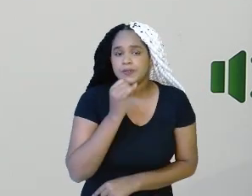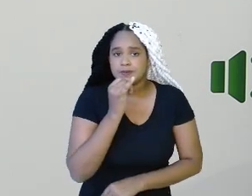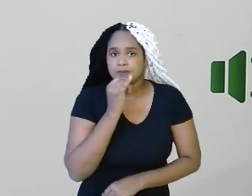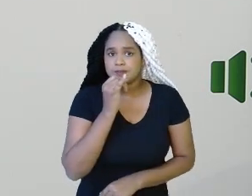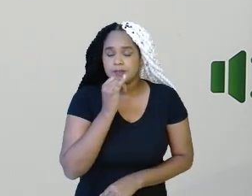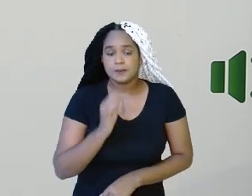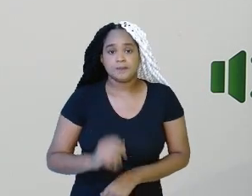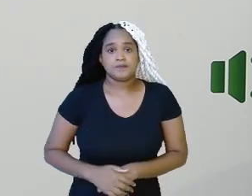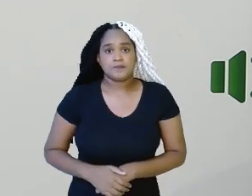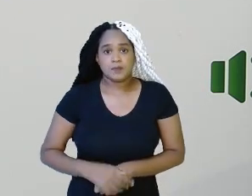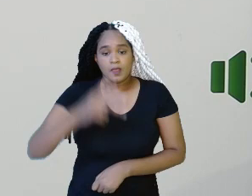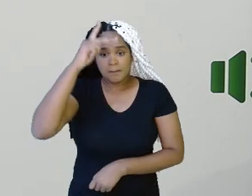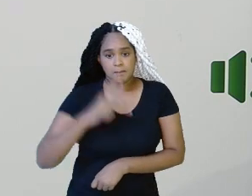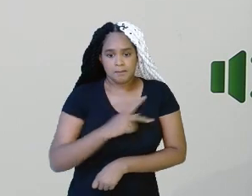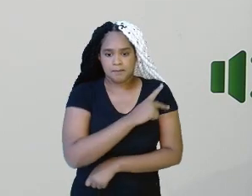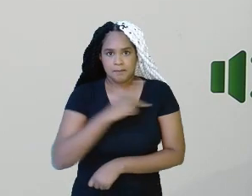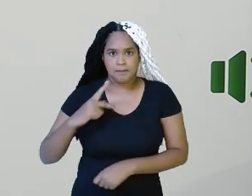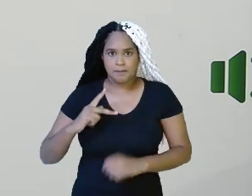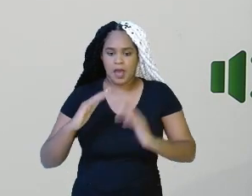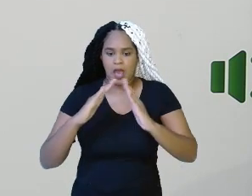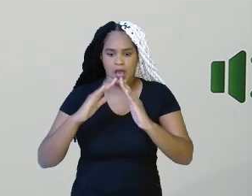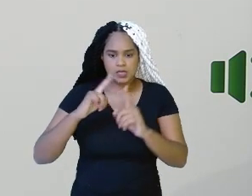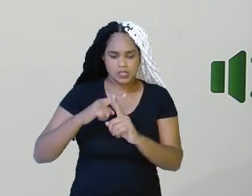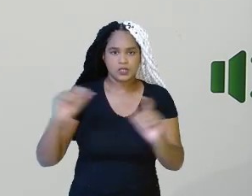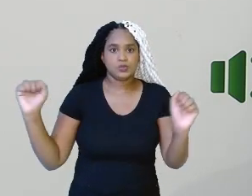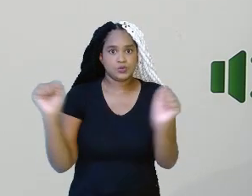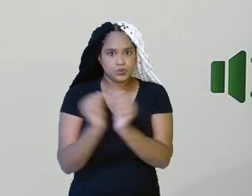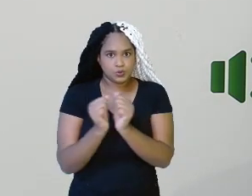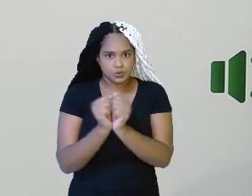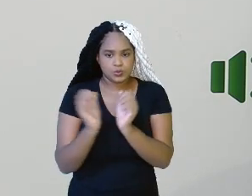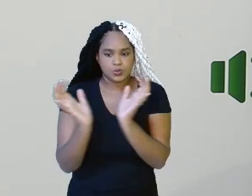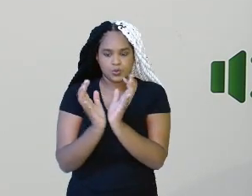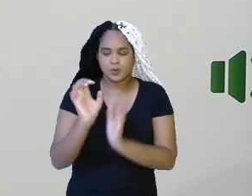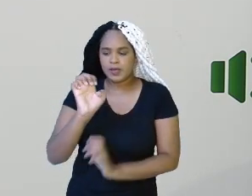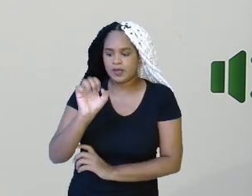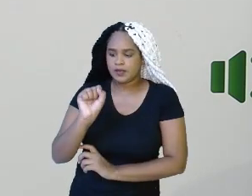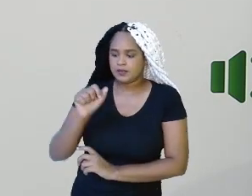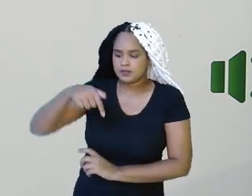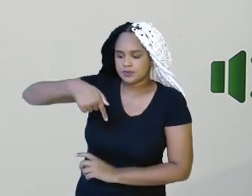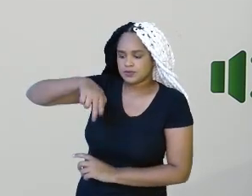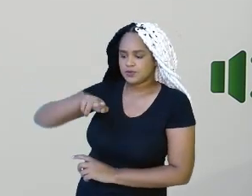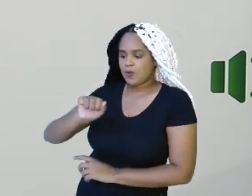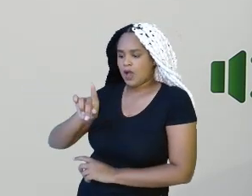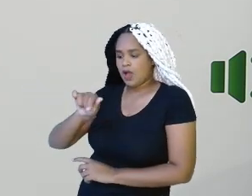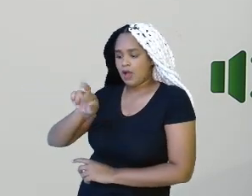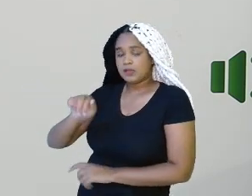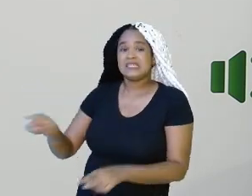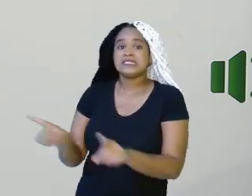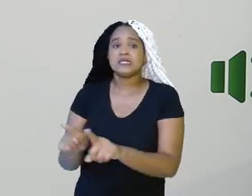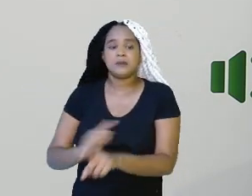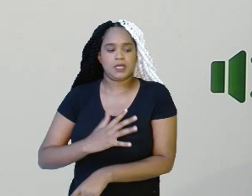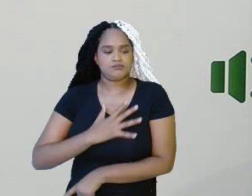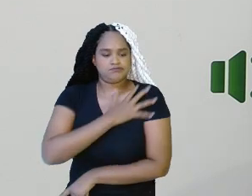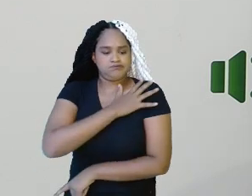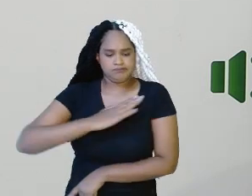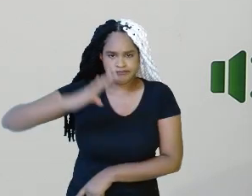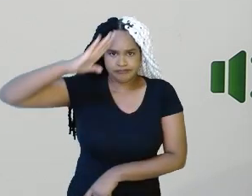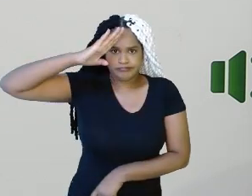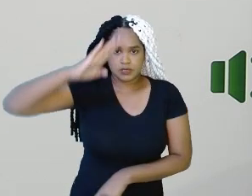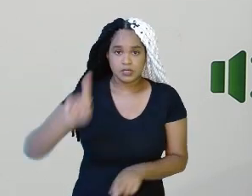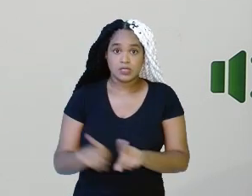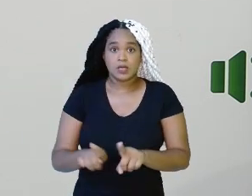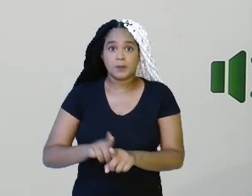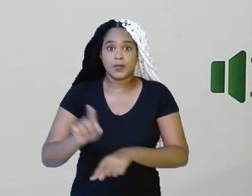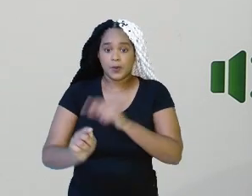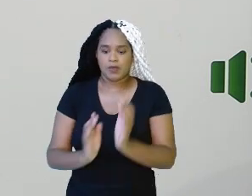sacerdote, né, que era o padre que acompanhava as esquadras. A gente também tinha muitos soldados, marinheiros, se